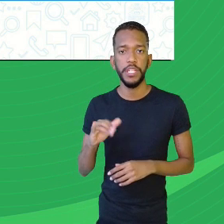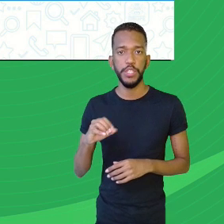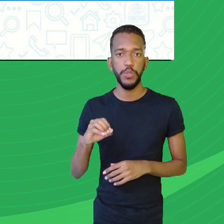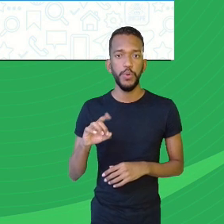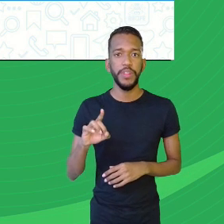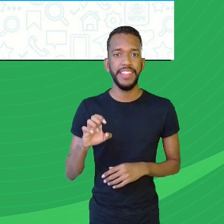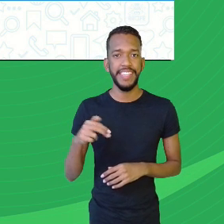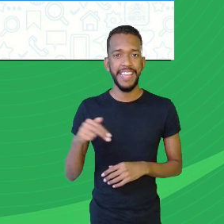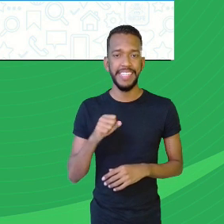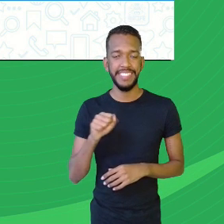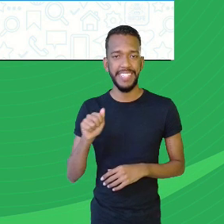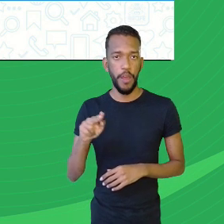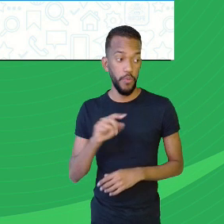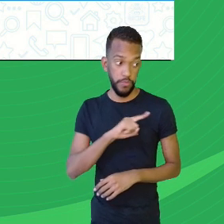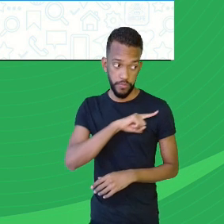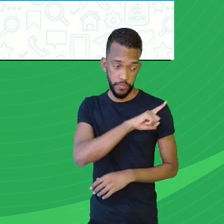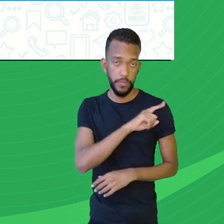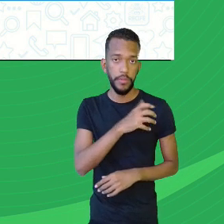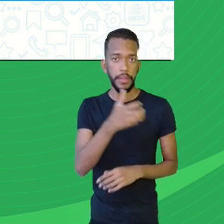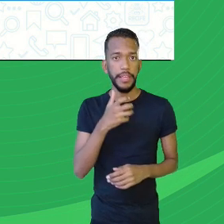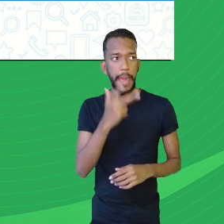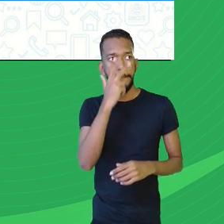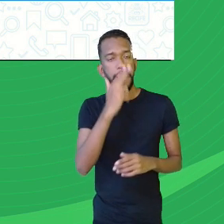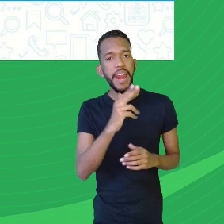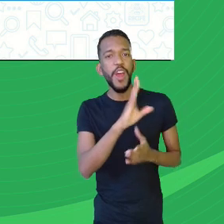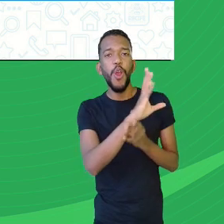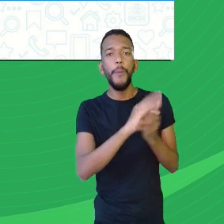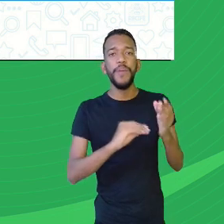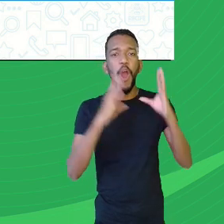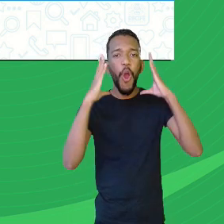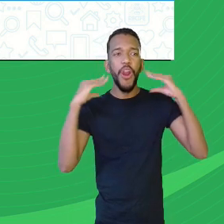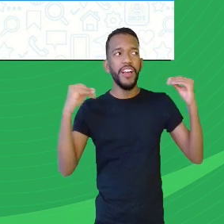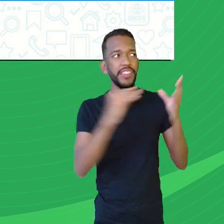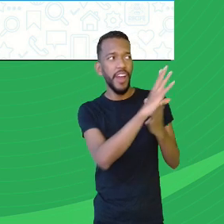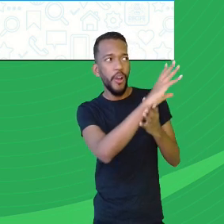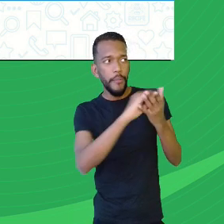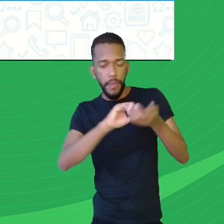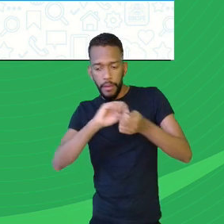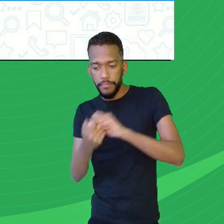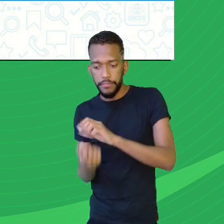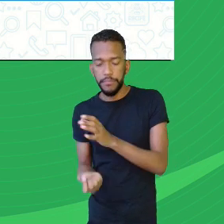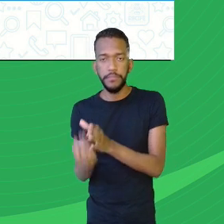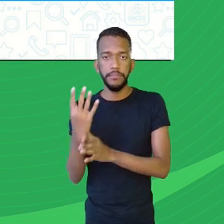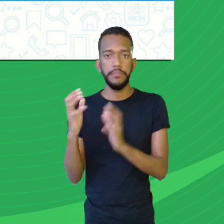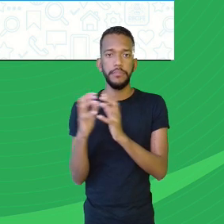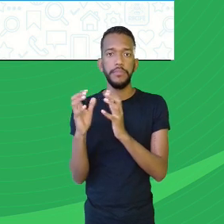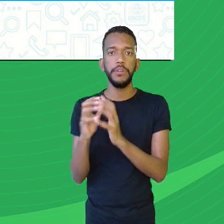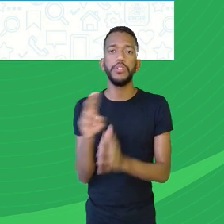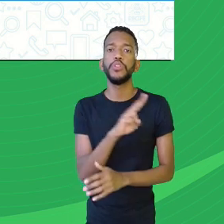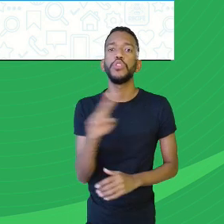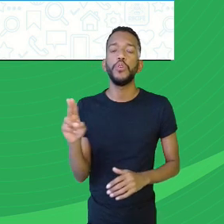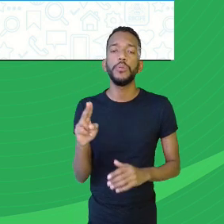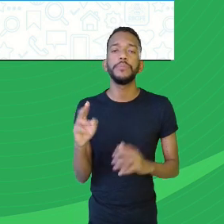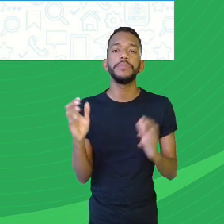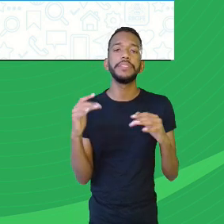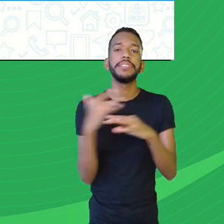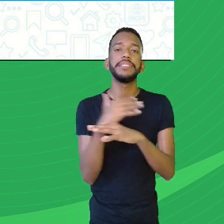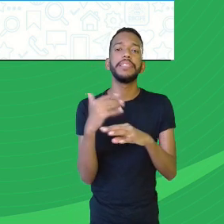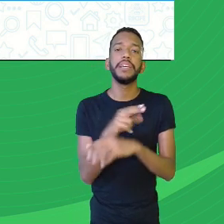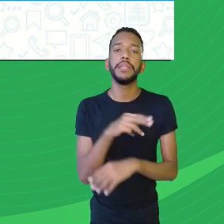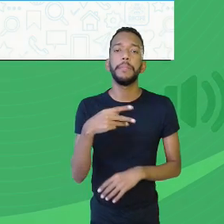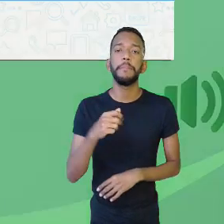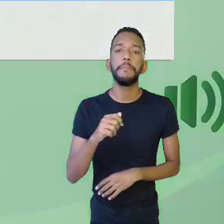uma filial da Holanda. Tanto é que ele chamou a nossa cidade de Cidade Maurícia, ou